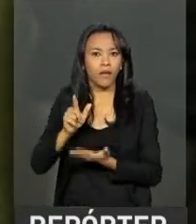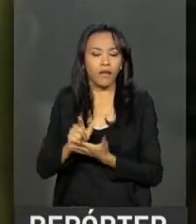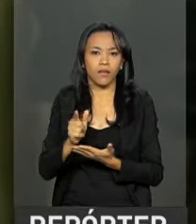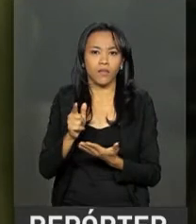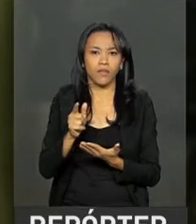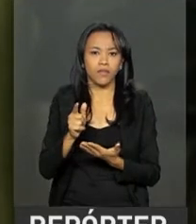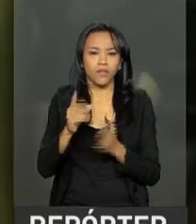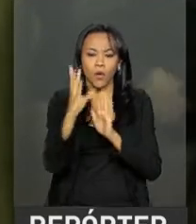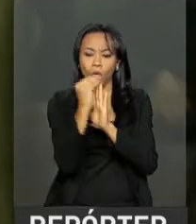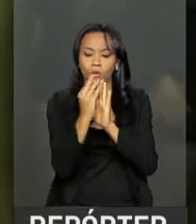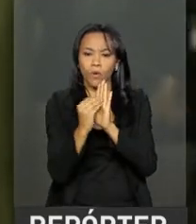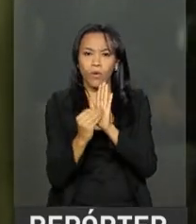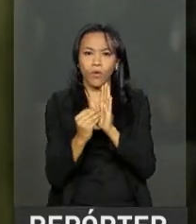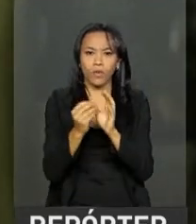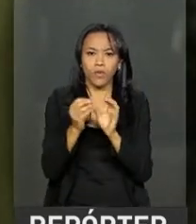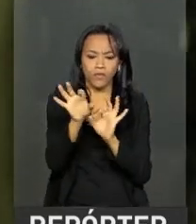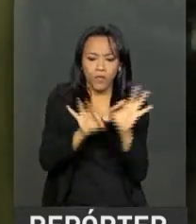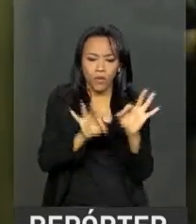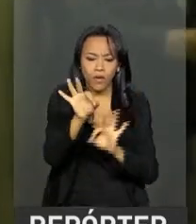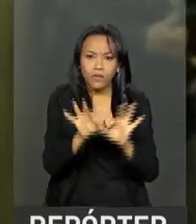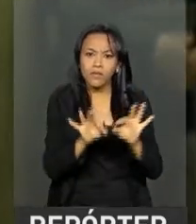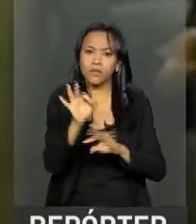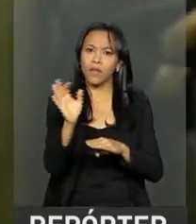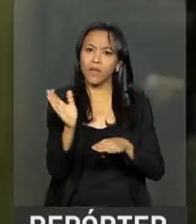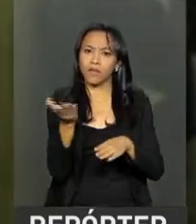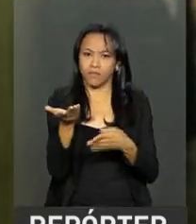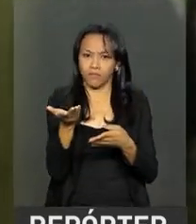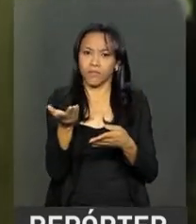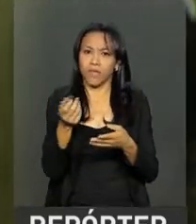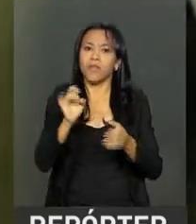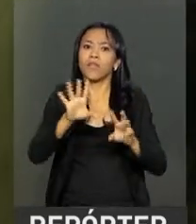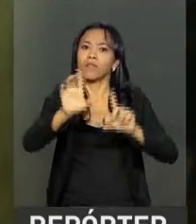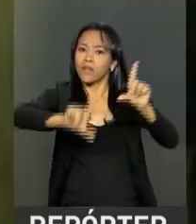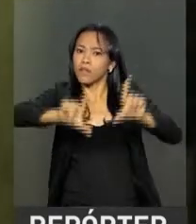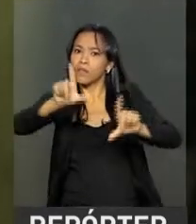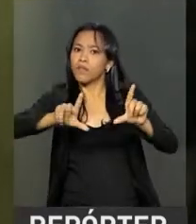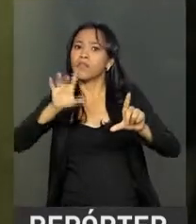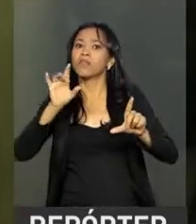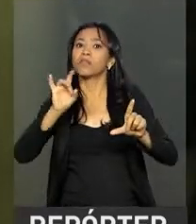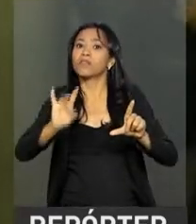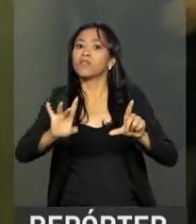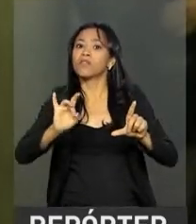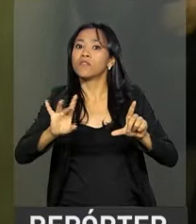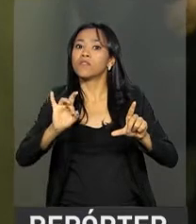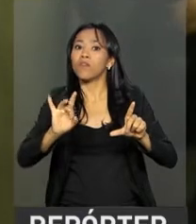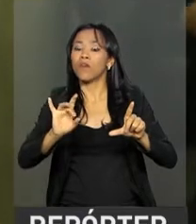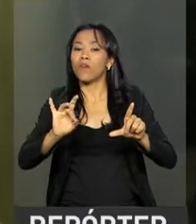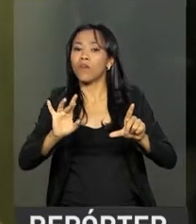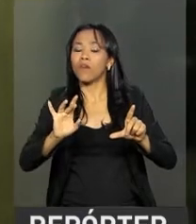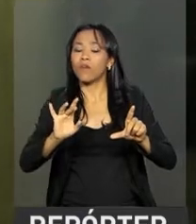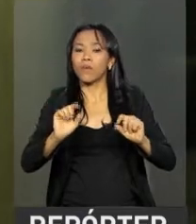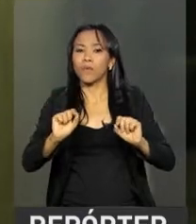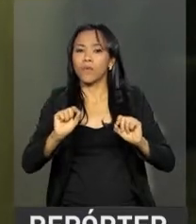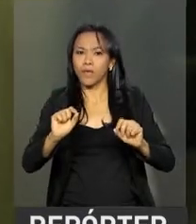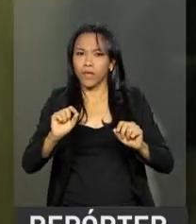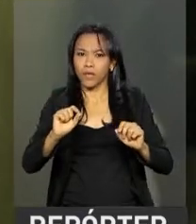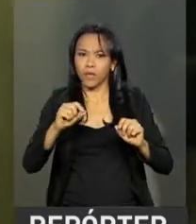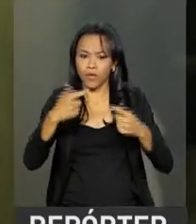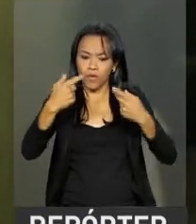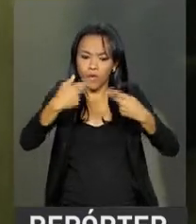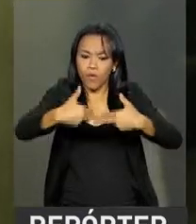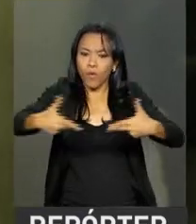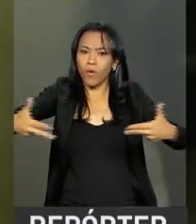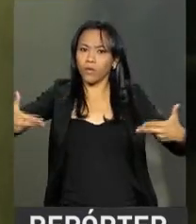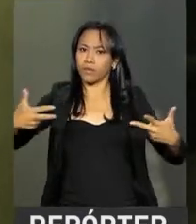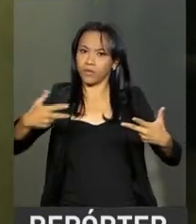Você fazer conteúdo de um concessionário apenas com os recursos desse concessionário, ou seja, se ele fizer também um conteúdo,